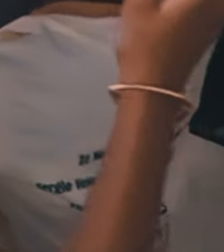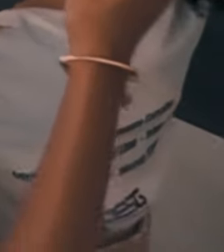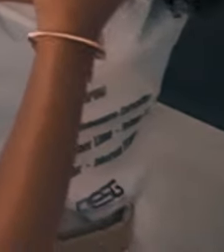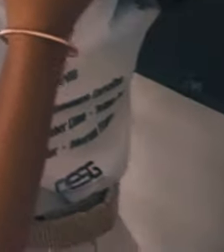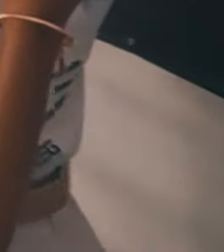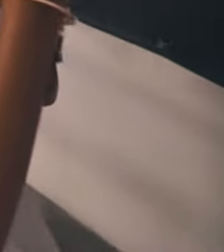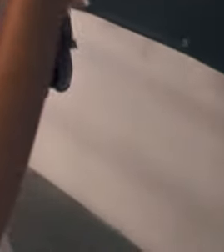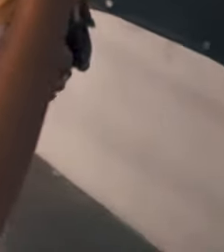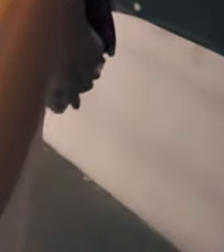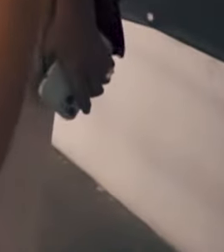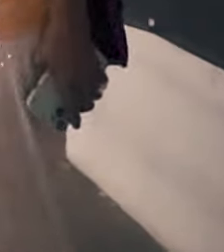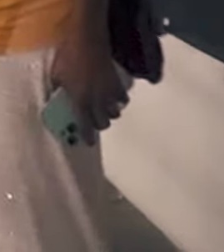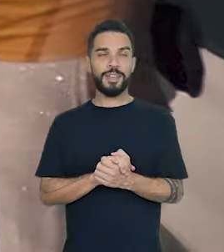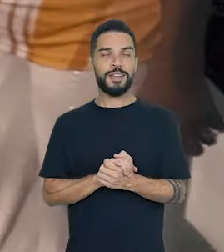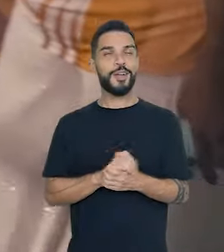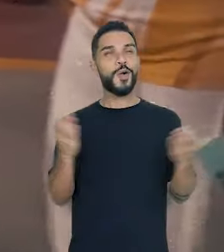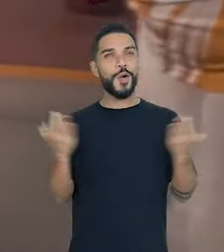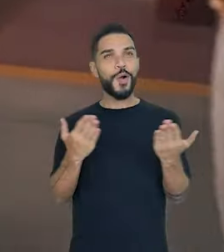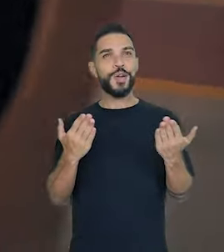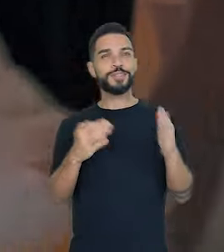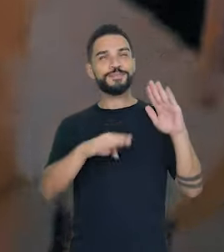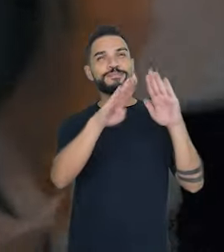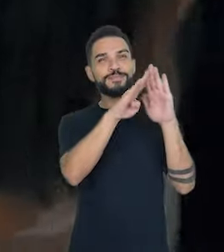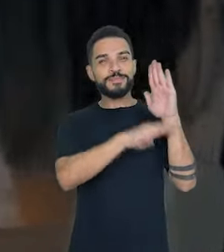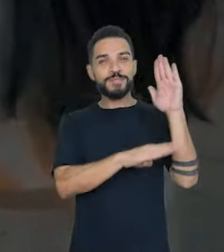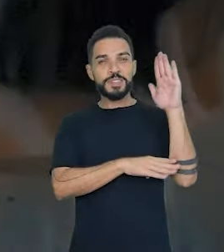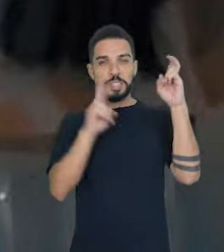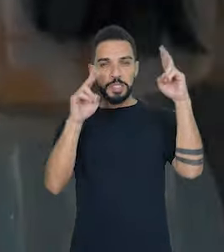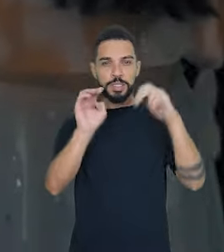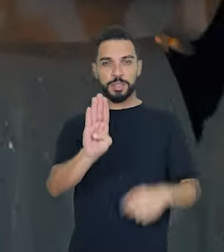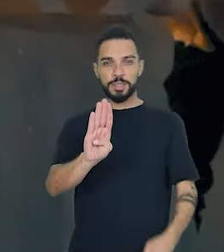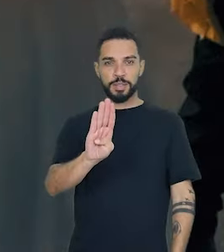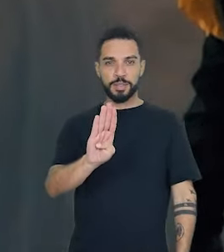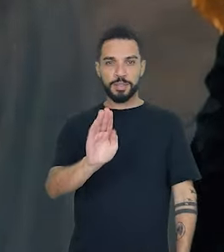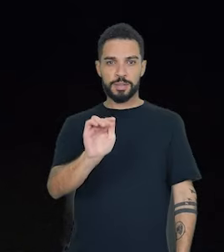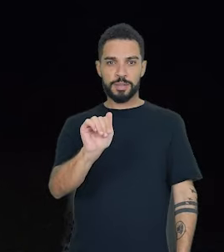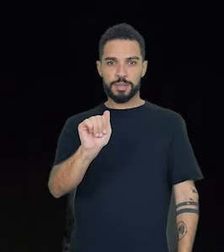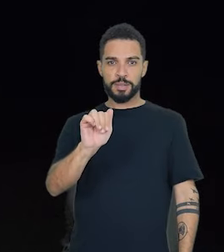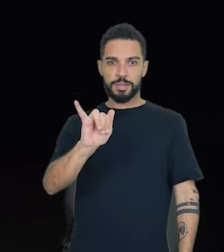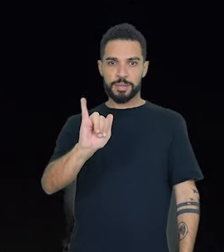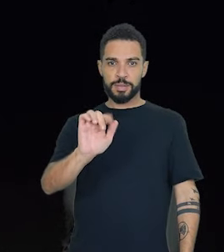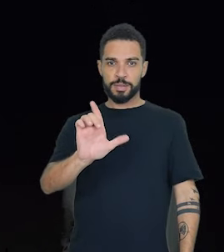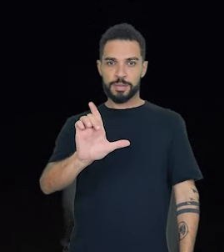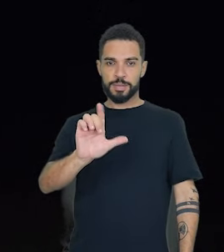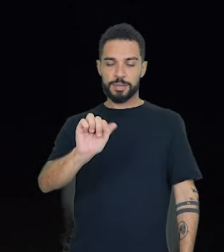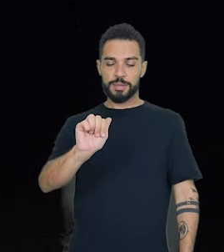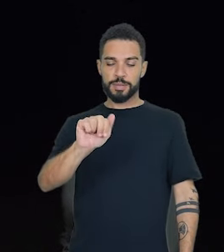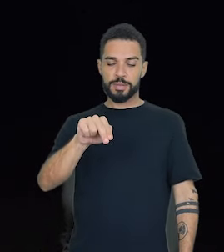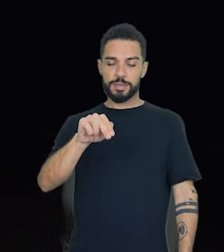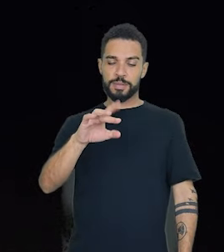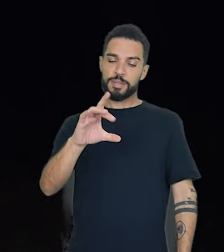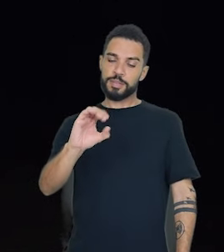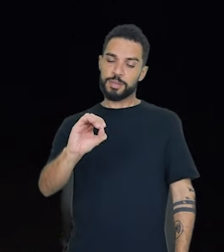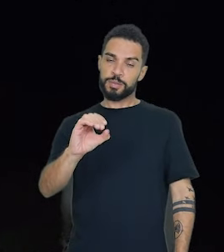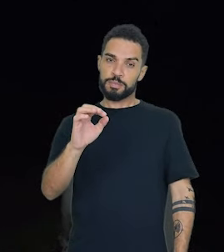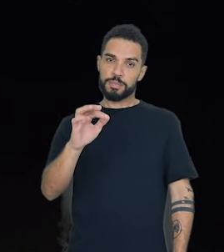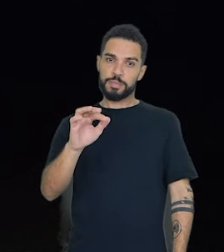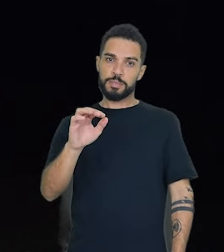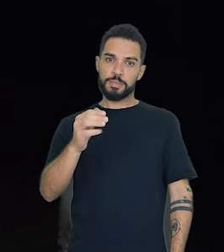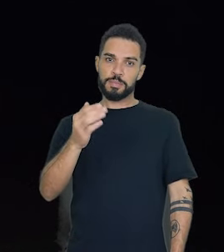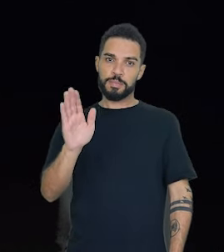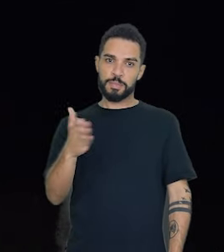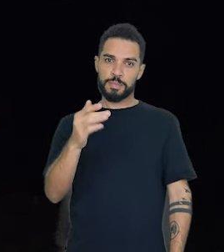Eu acho que esse projeto tem tudo para se tornar o grande legado do Valdemar, do